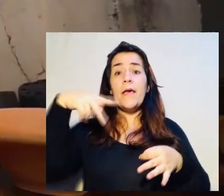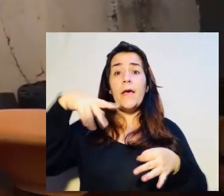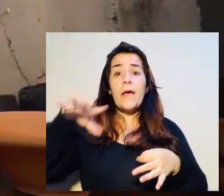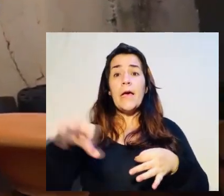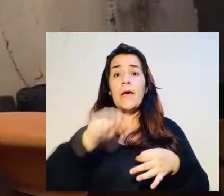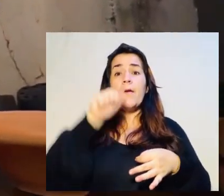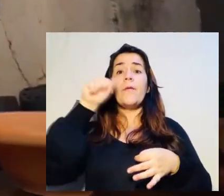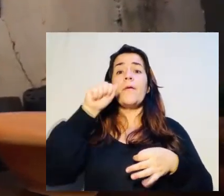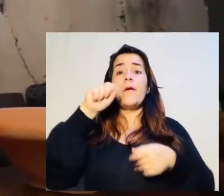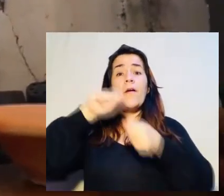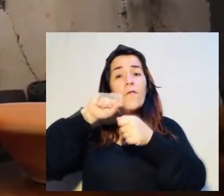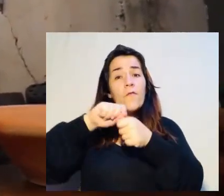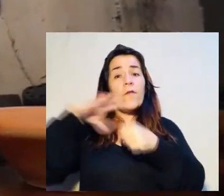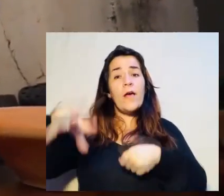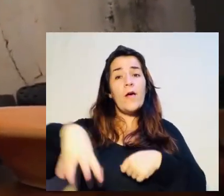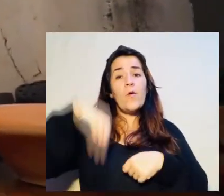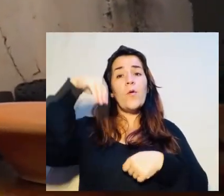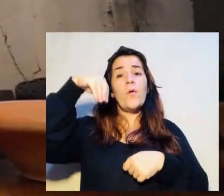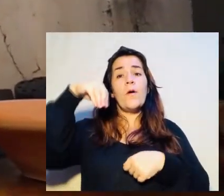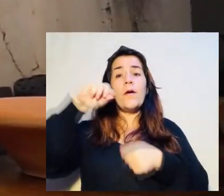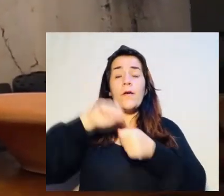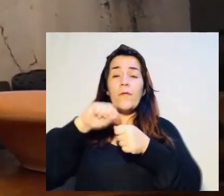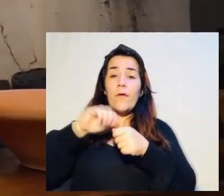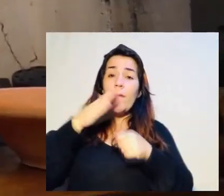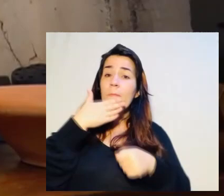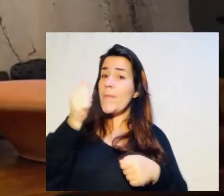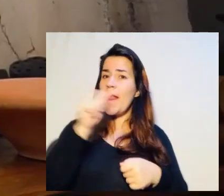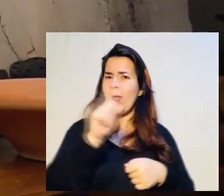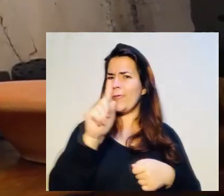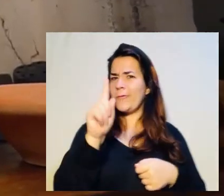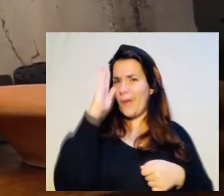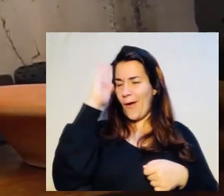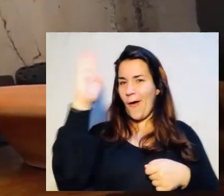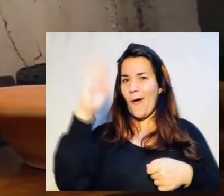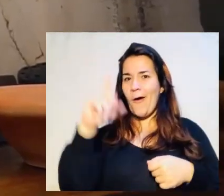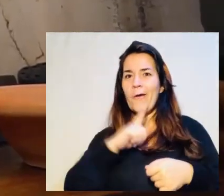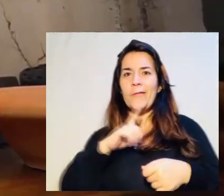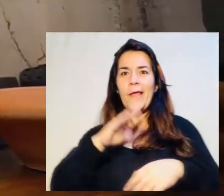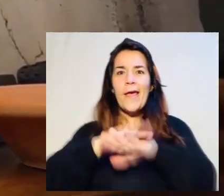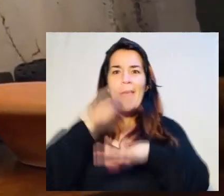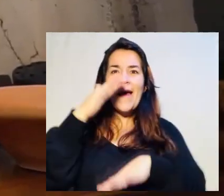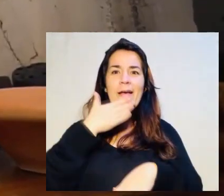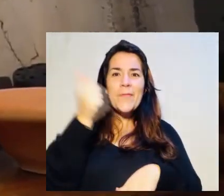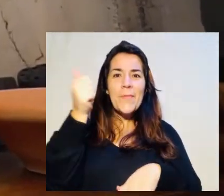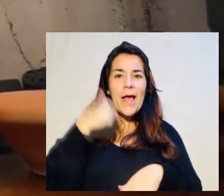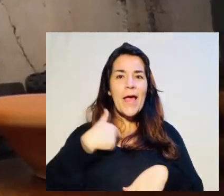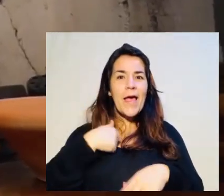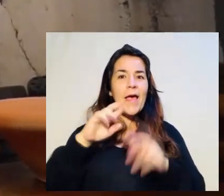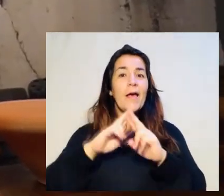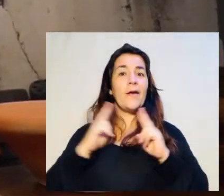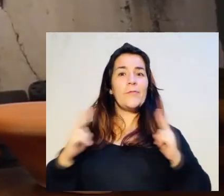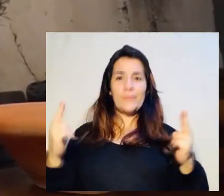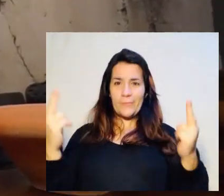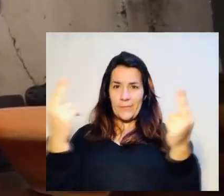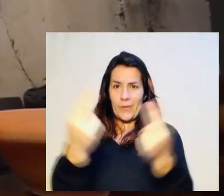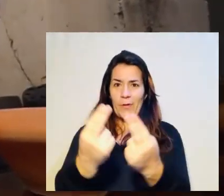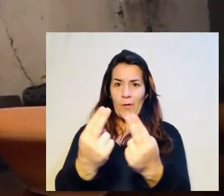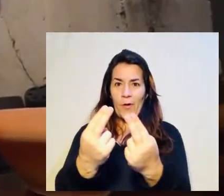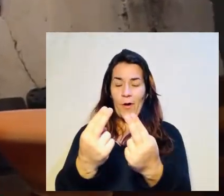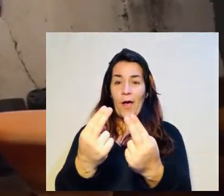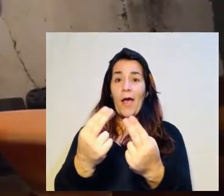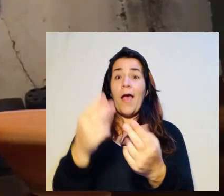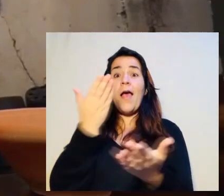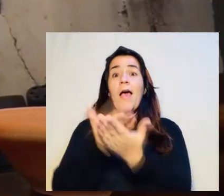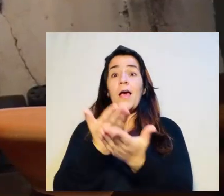um punhado. E foi assim que a gente fez essa padronização. Mas o melhor não é isso. O melhor é que um dia eu estava numa